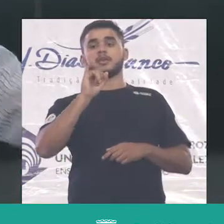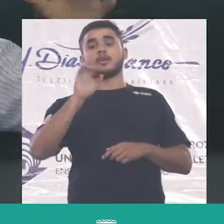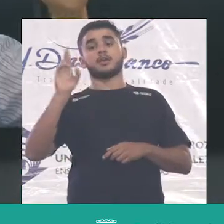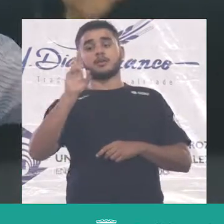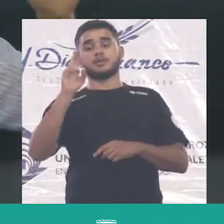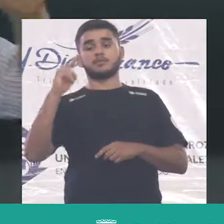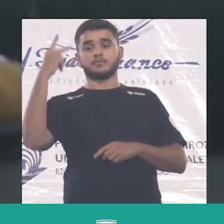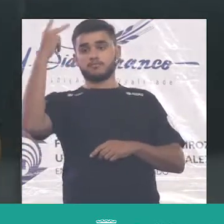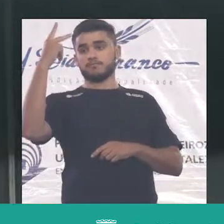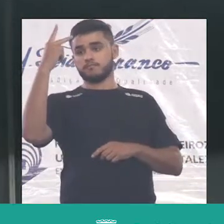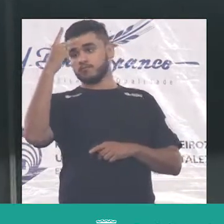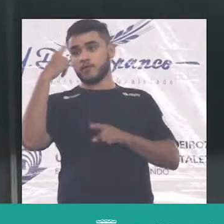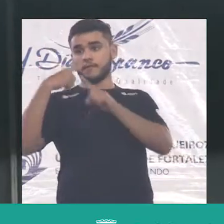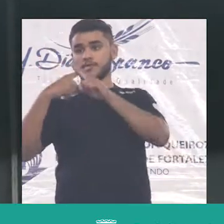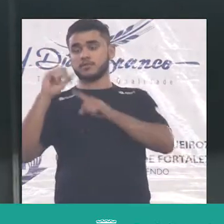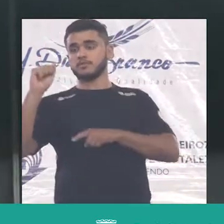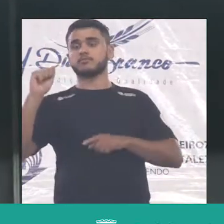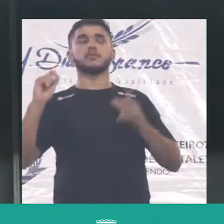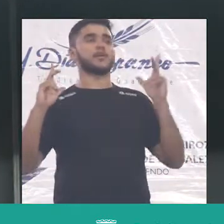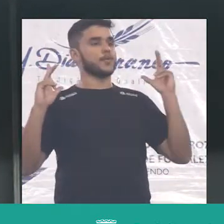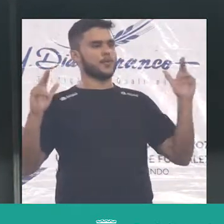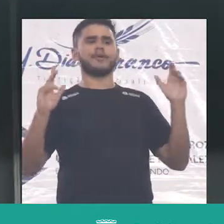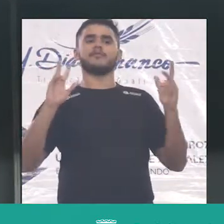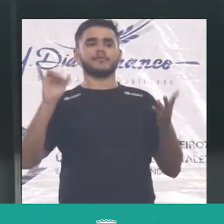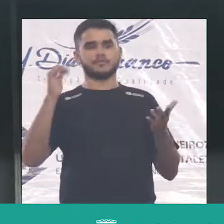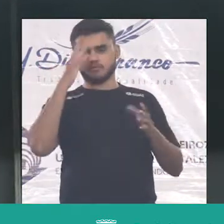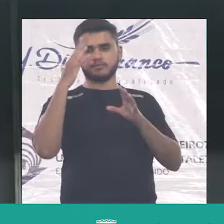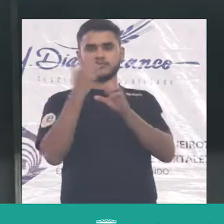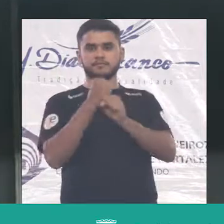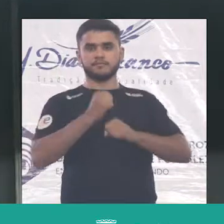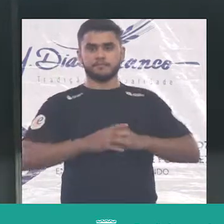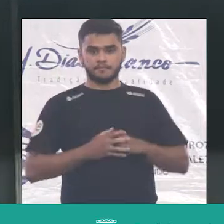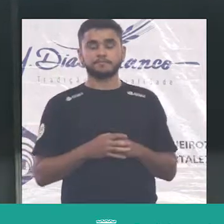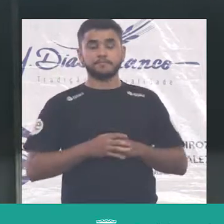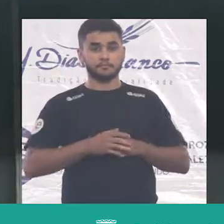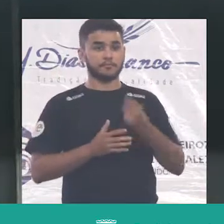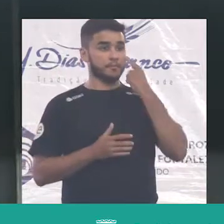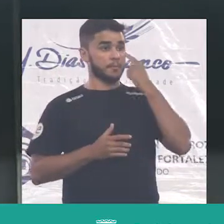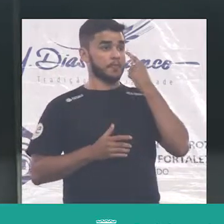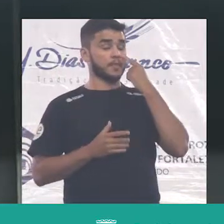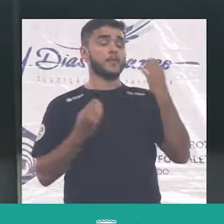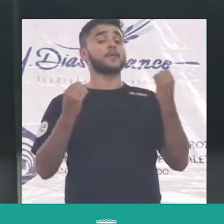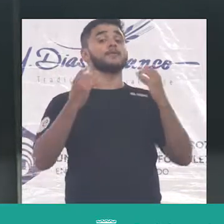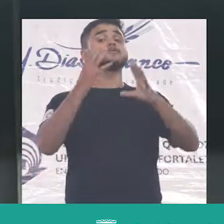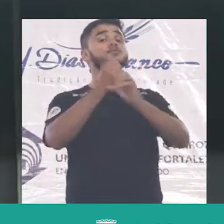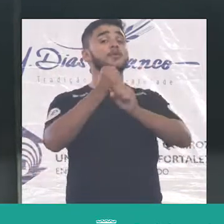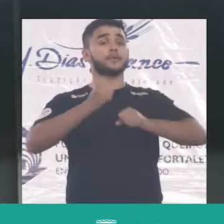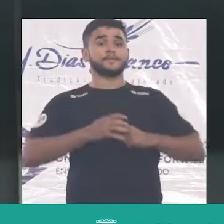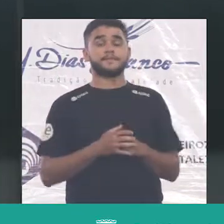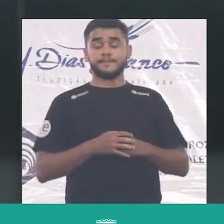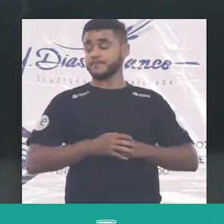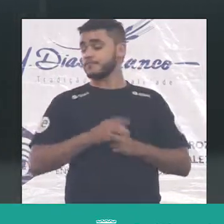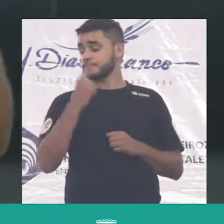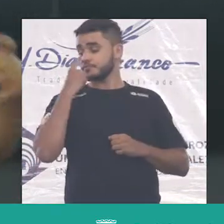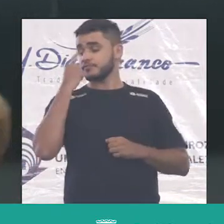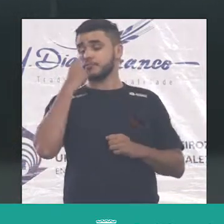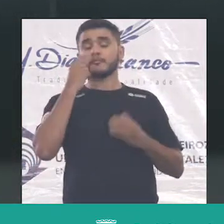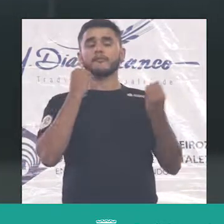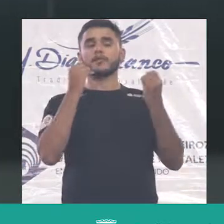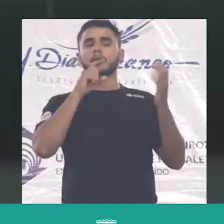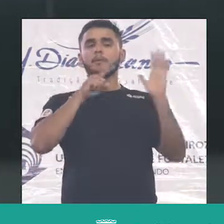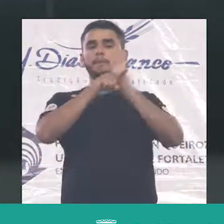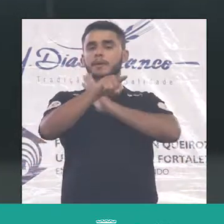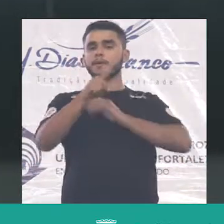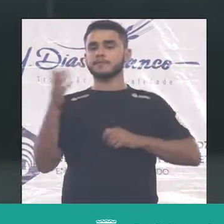dar o mesmo volume nas duas figuras aí. Vamos ver o que é que ele quer, tá bom? Ele te deu um cilindro e